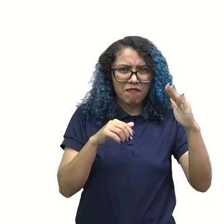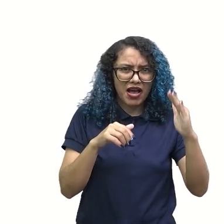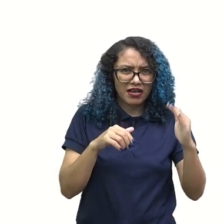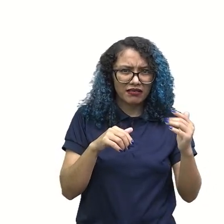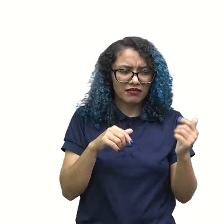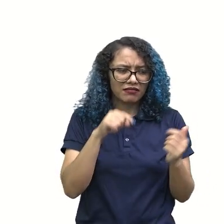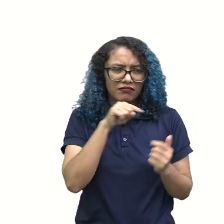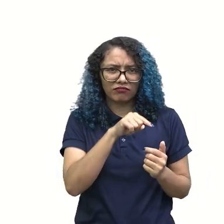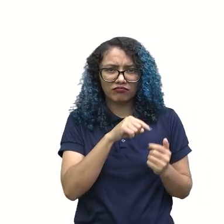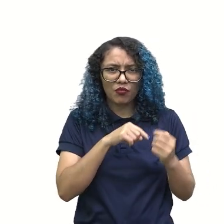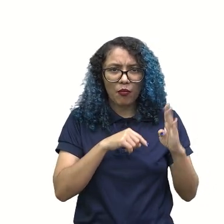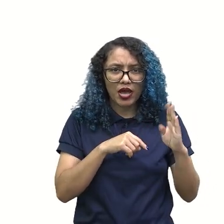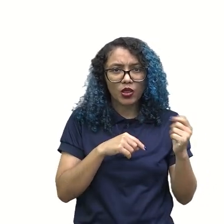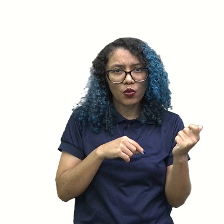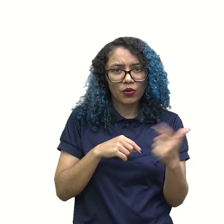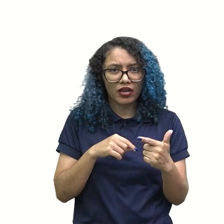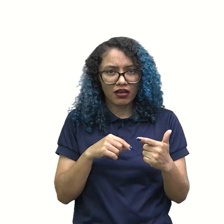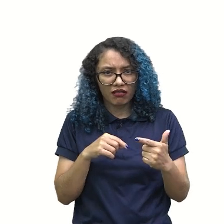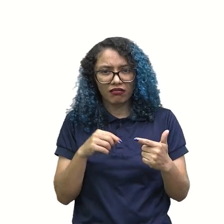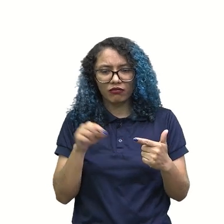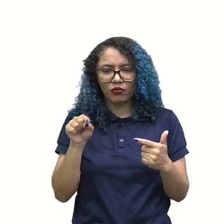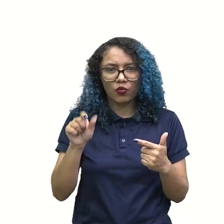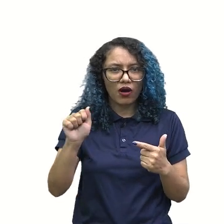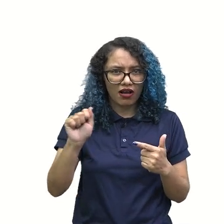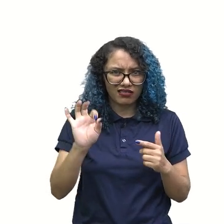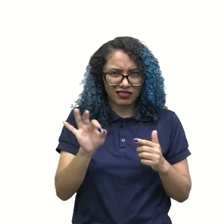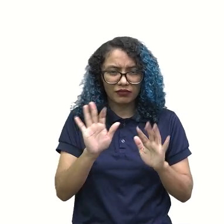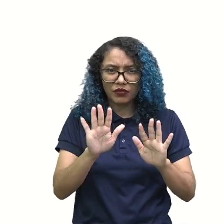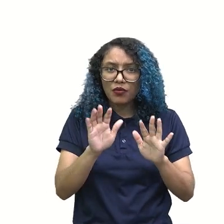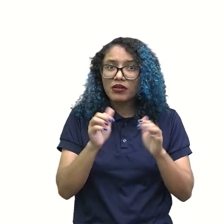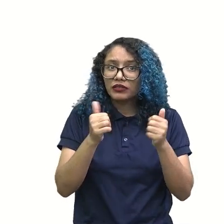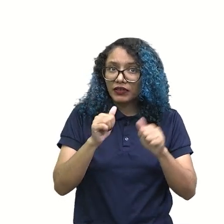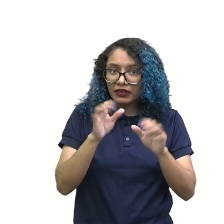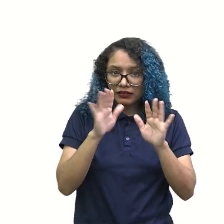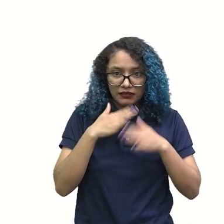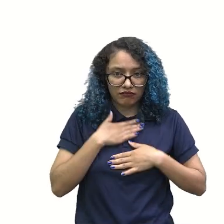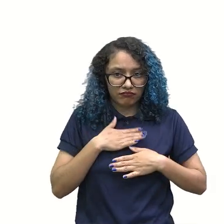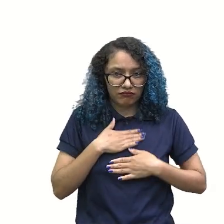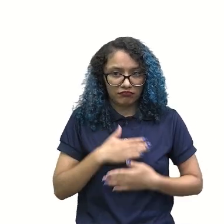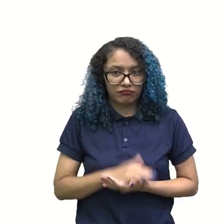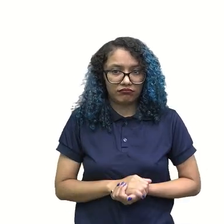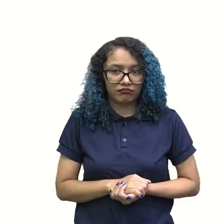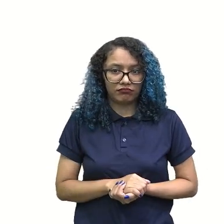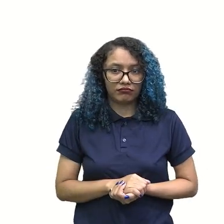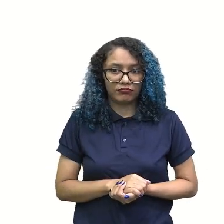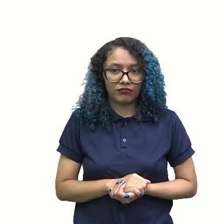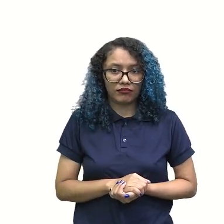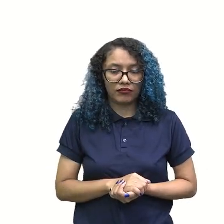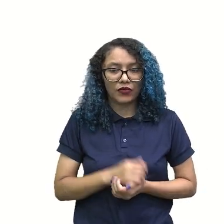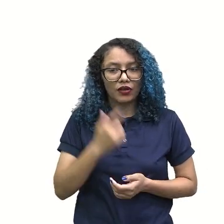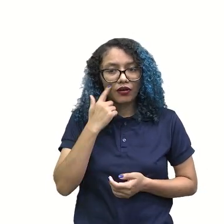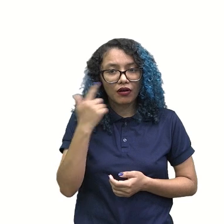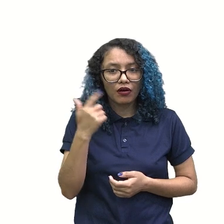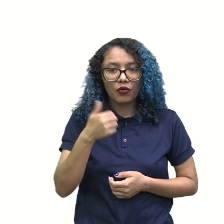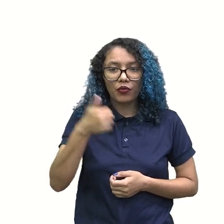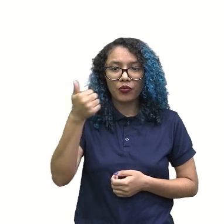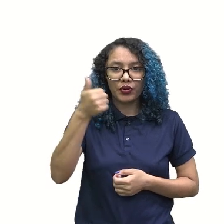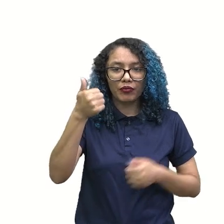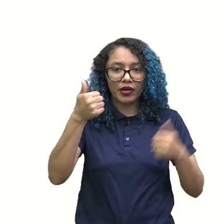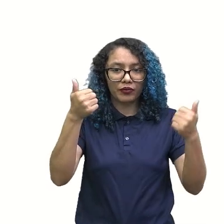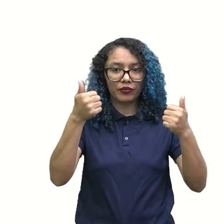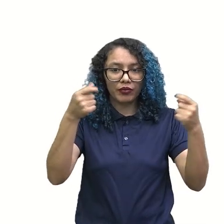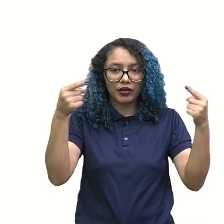Vamos primeiro analisar com muita calma. Tudo bem? Então, neste segundo caso, este primeiro elemento vai se relacionar com